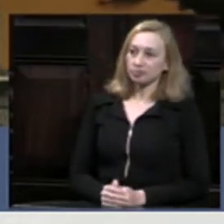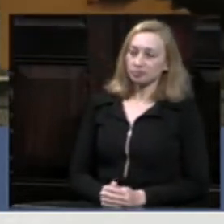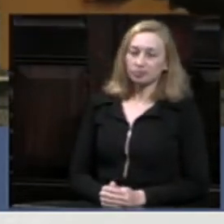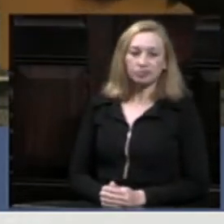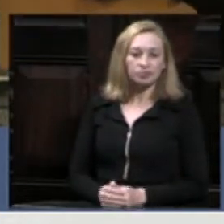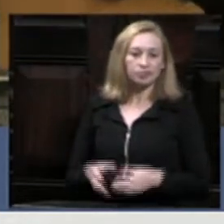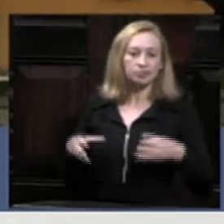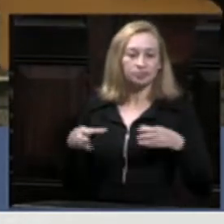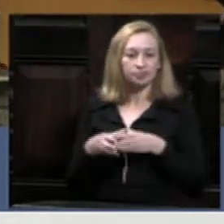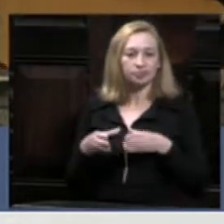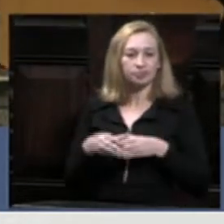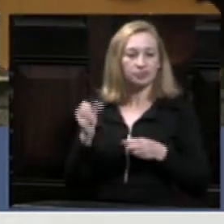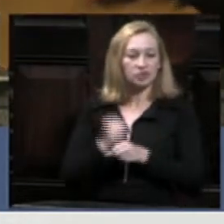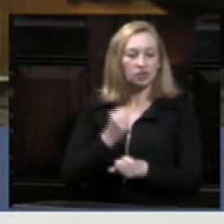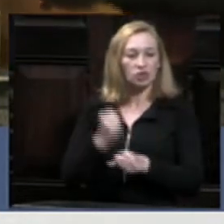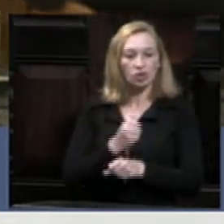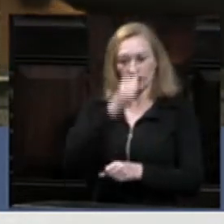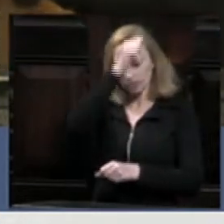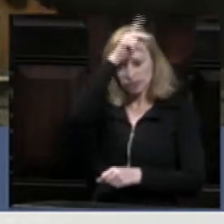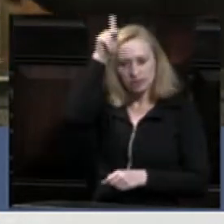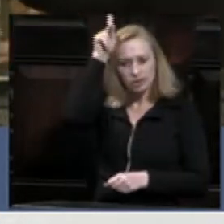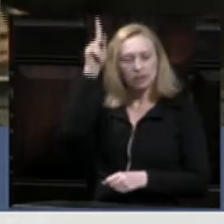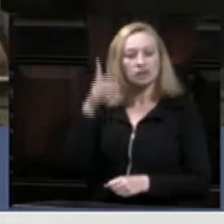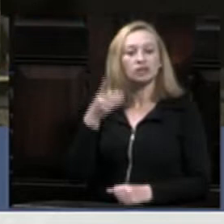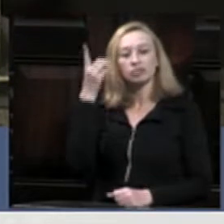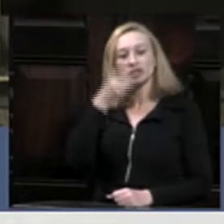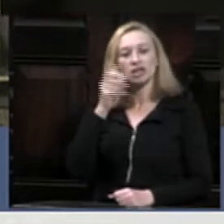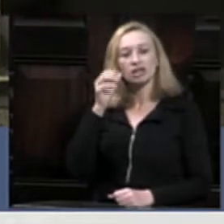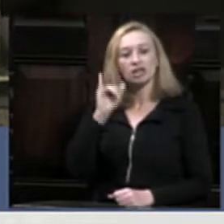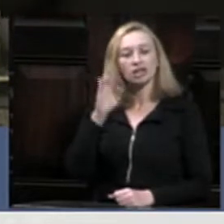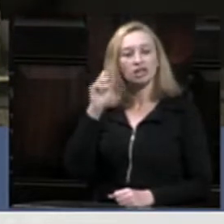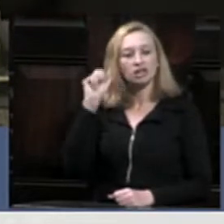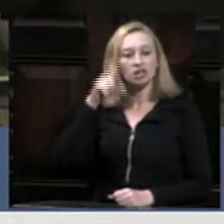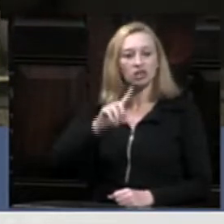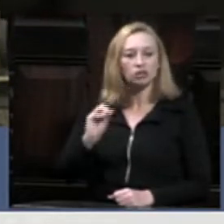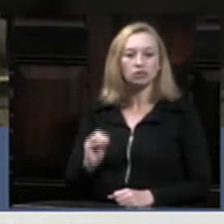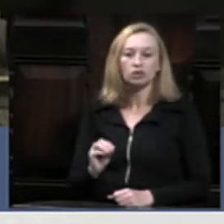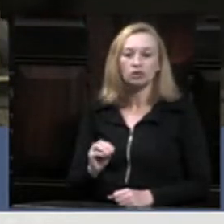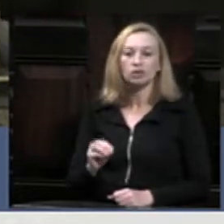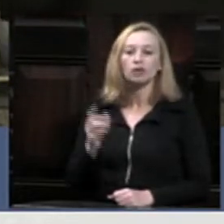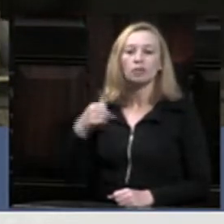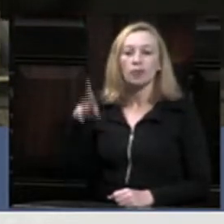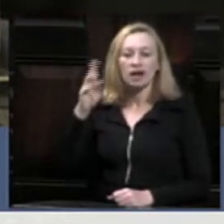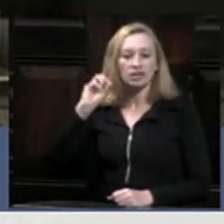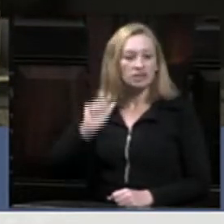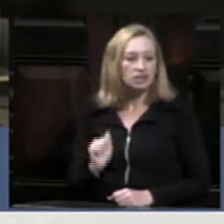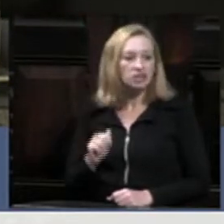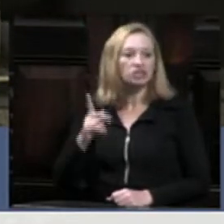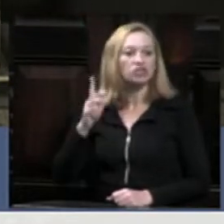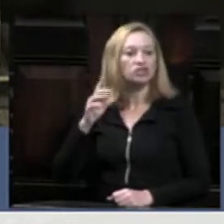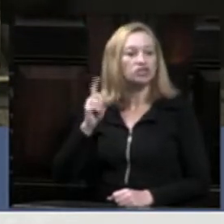Pela Comissão de Obras Públicas, deputado Iranildo Campos, deputada Márcia Giovanni, Silas Bento, Dicas, Aqueu